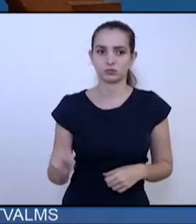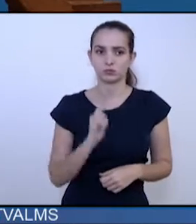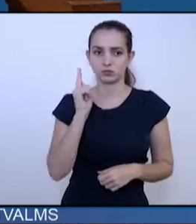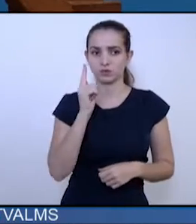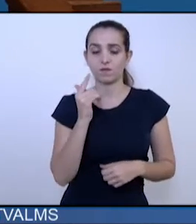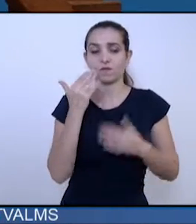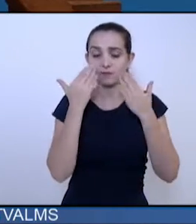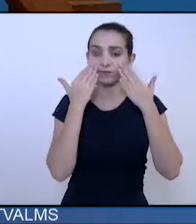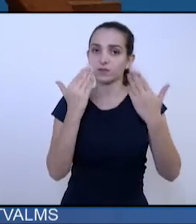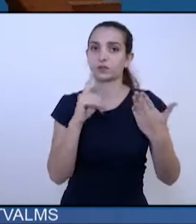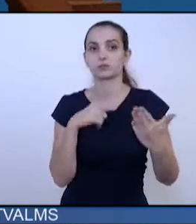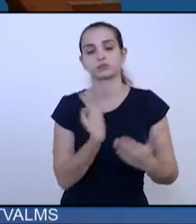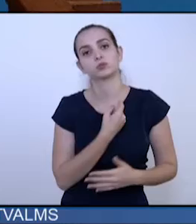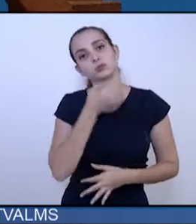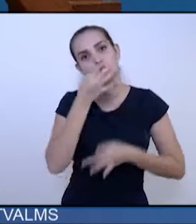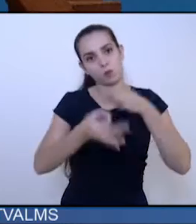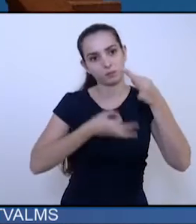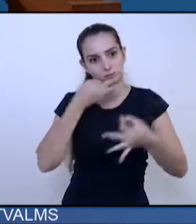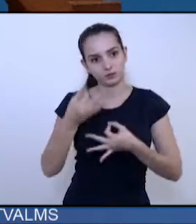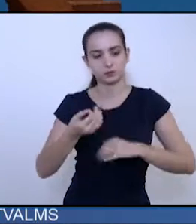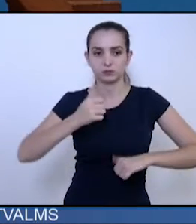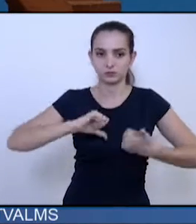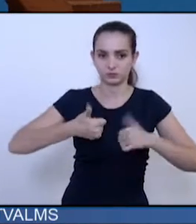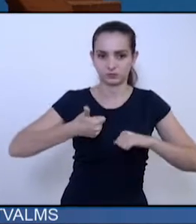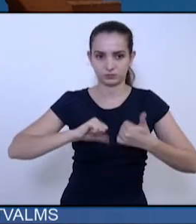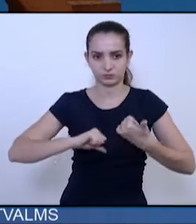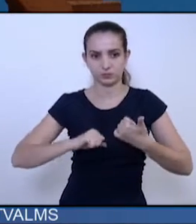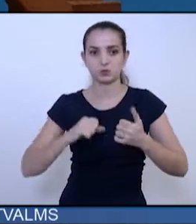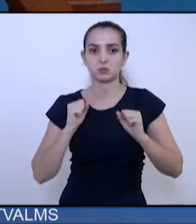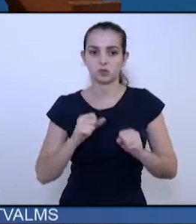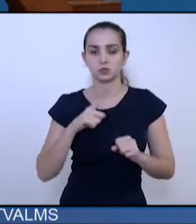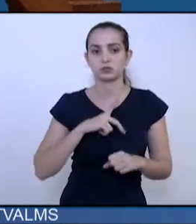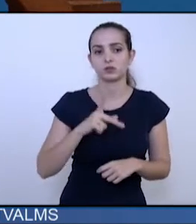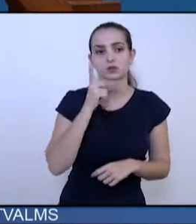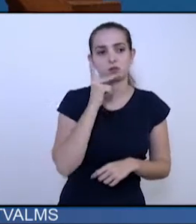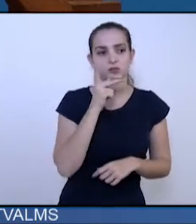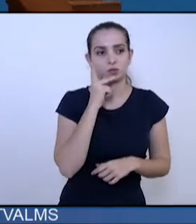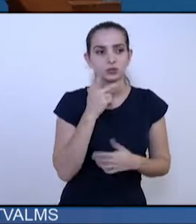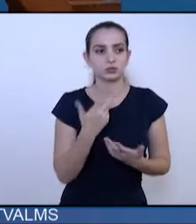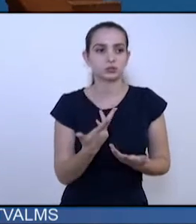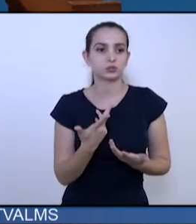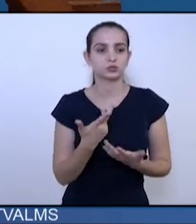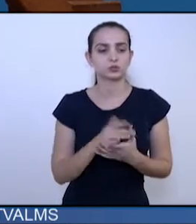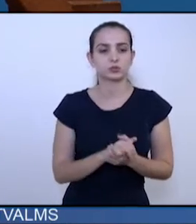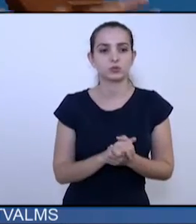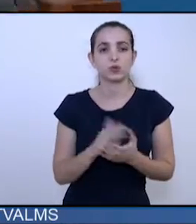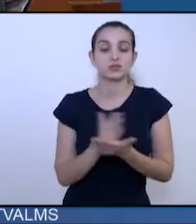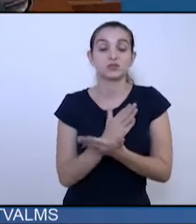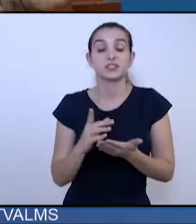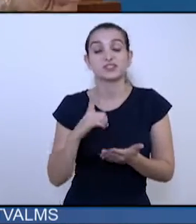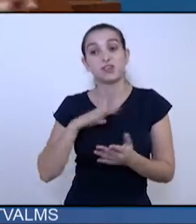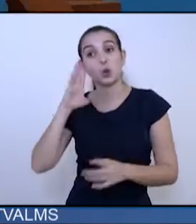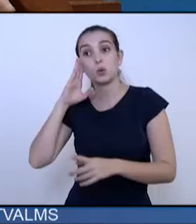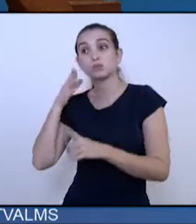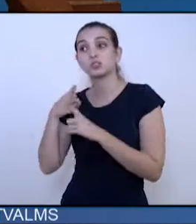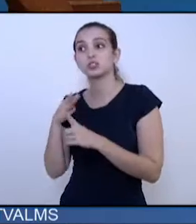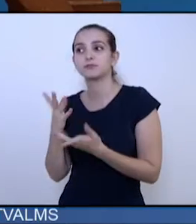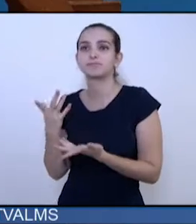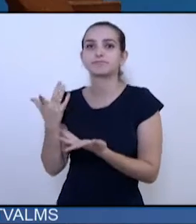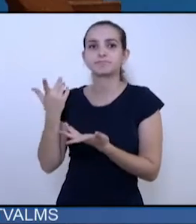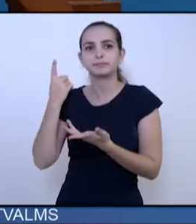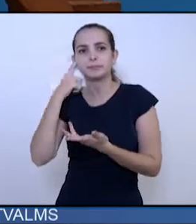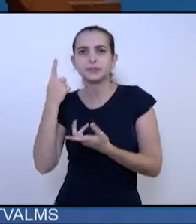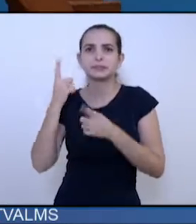nosso posicionamento, inclusive jurídico. Sem dúvida. Pode ter partido de um pressuposto equivocado, porque é um paradoxo. Se